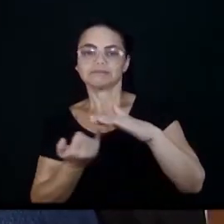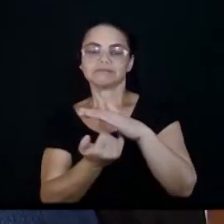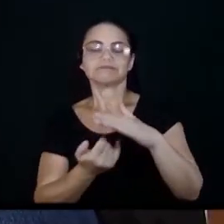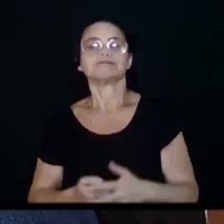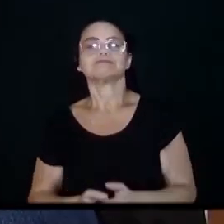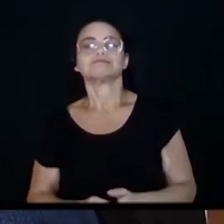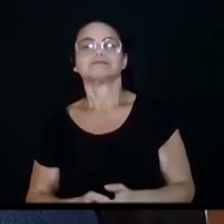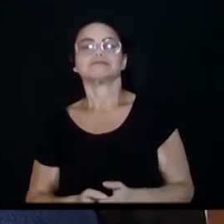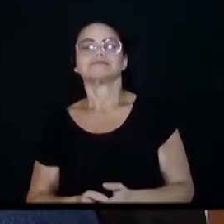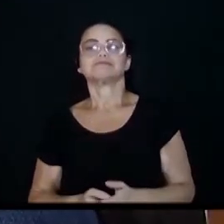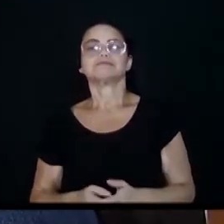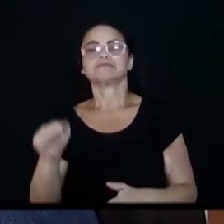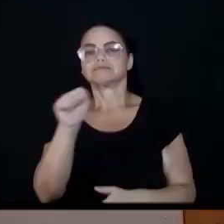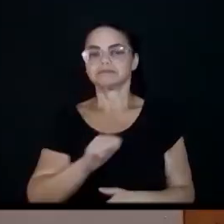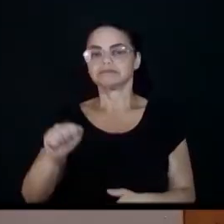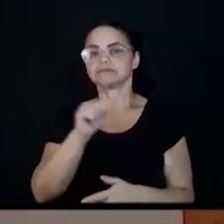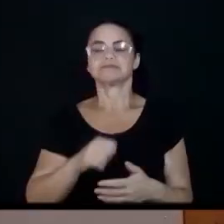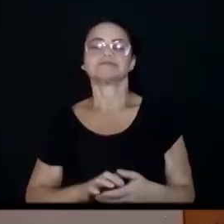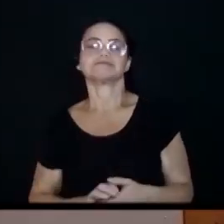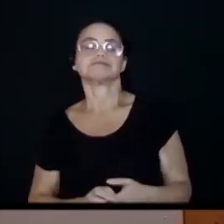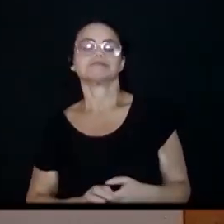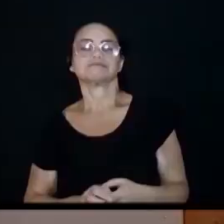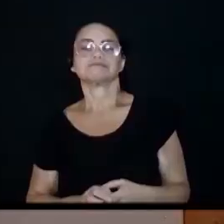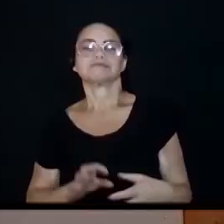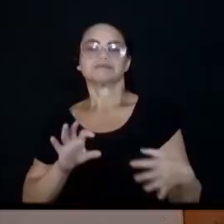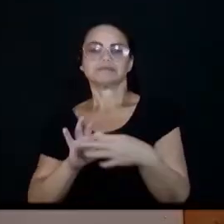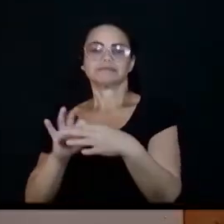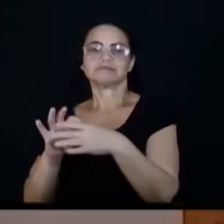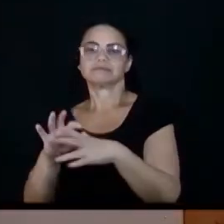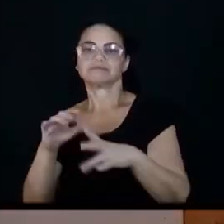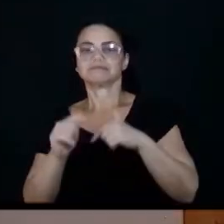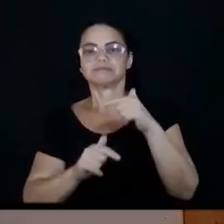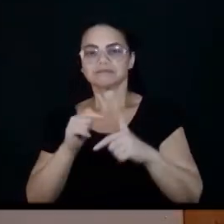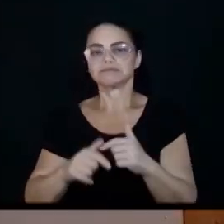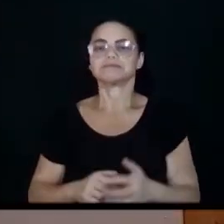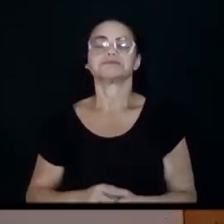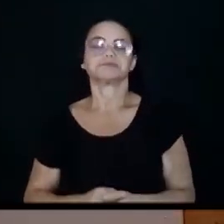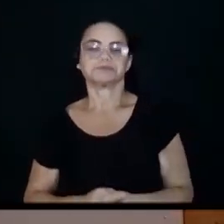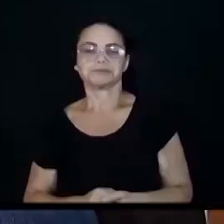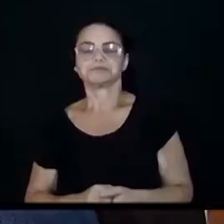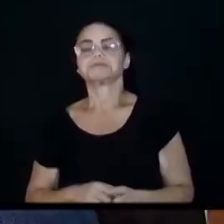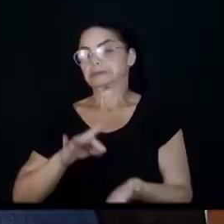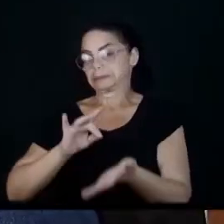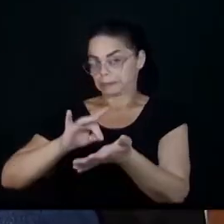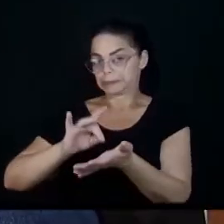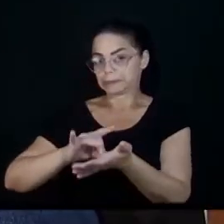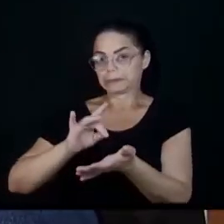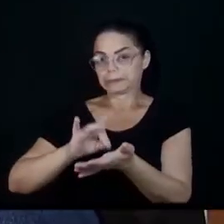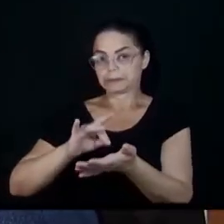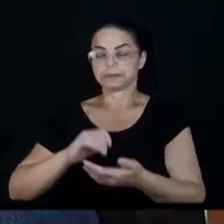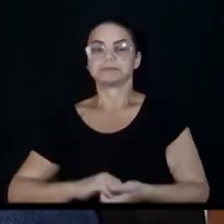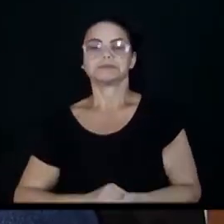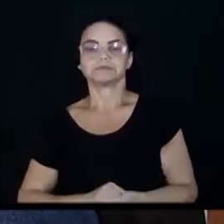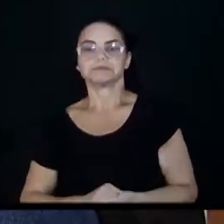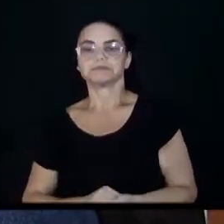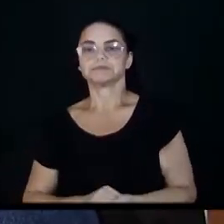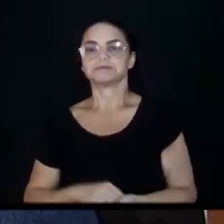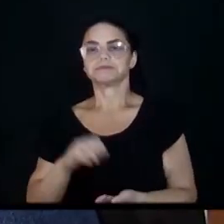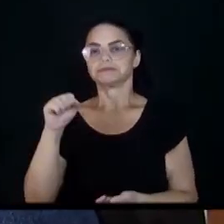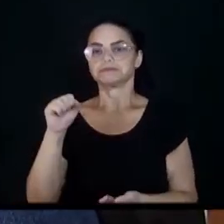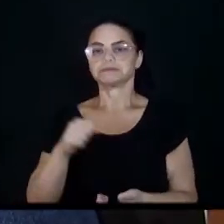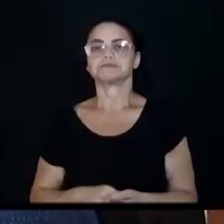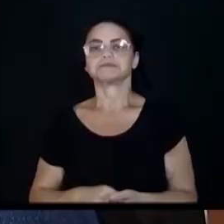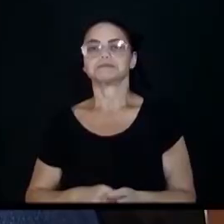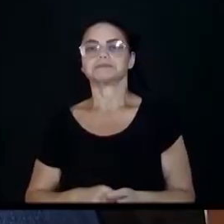para poder fazer esse trabalho em parceria, né, Esther? Exatamente. E outros organismos públicos também